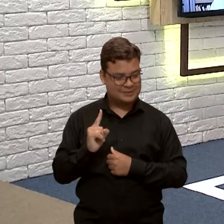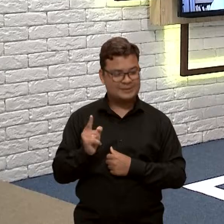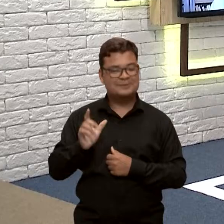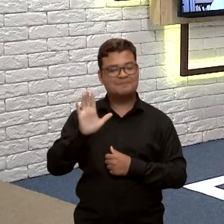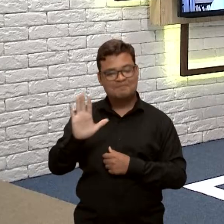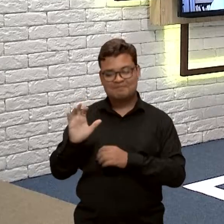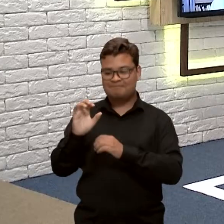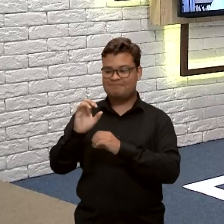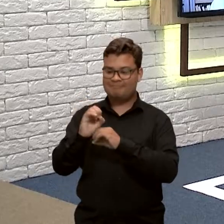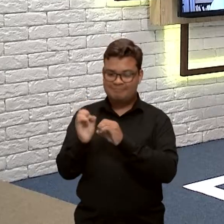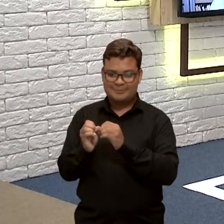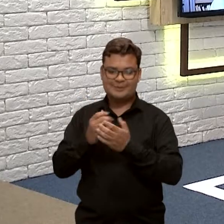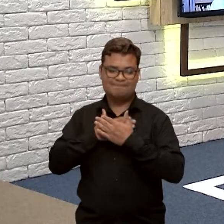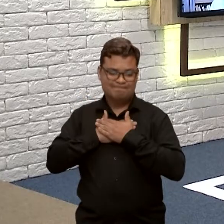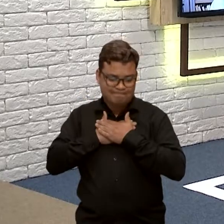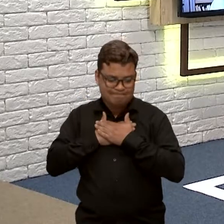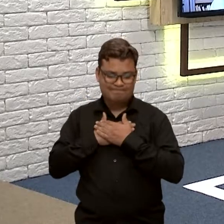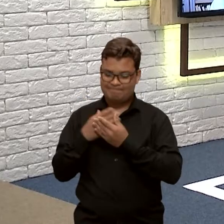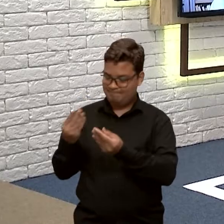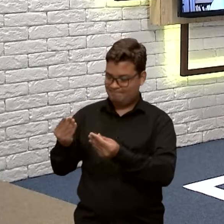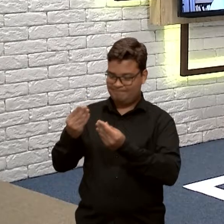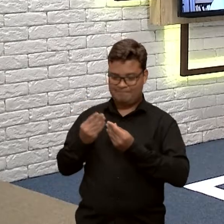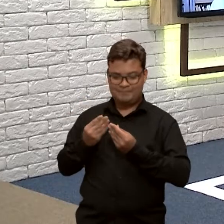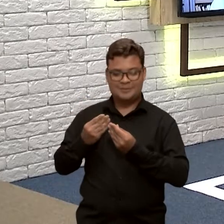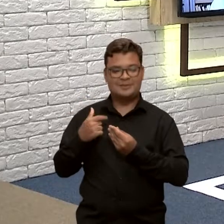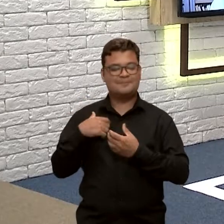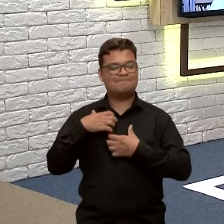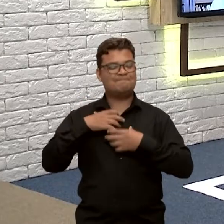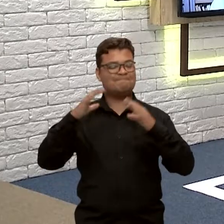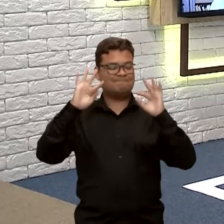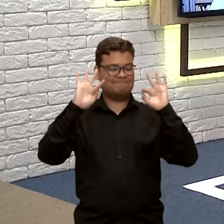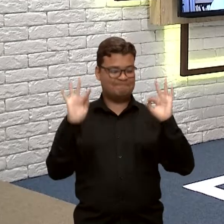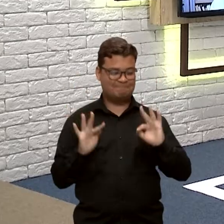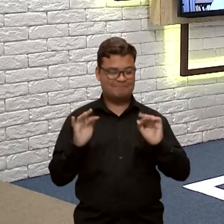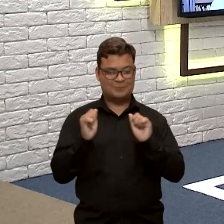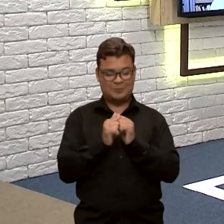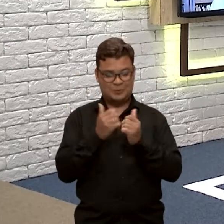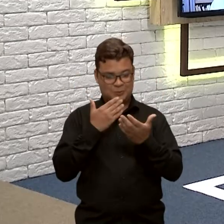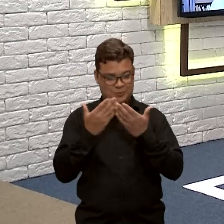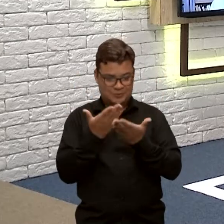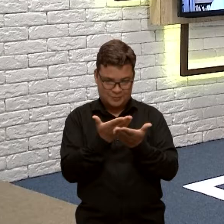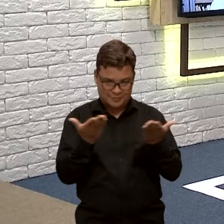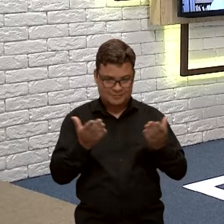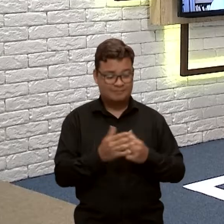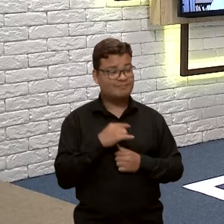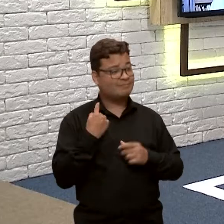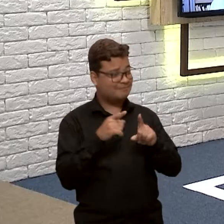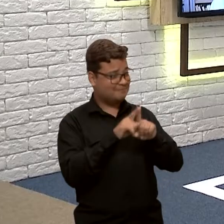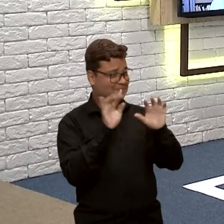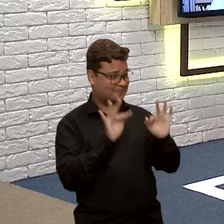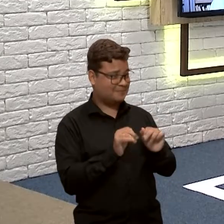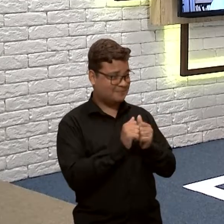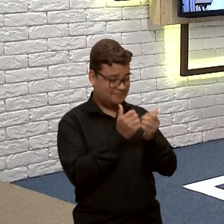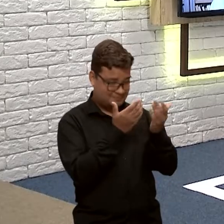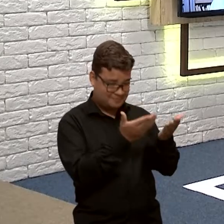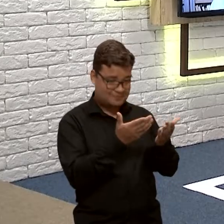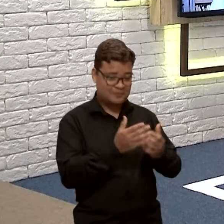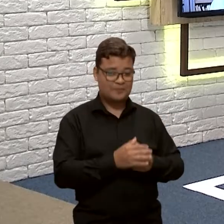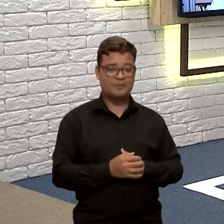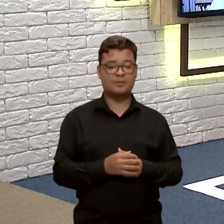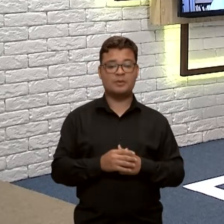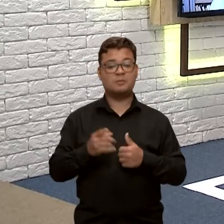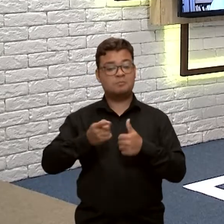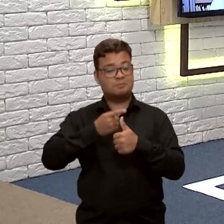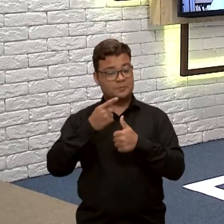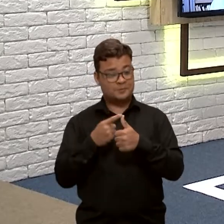foi generosa. E eu fico muito feliz de estar aqui conversando com vocês. Nós é que ficamos, viu? Vou começar com o professor Edivar, para